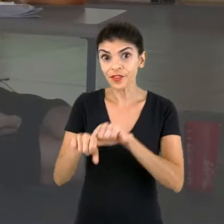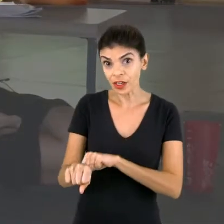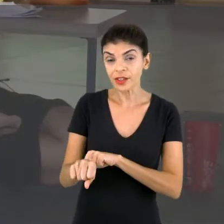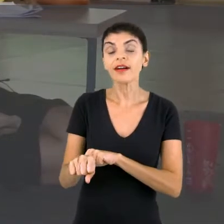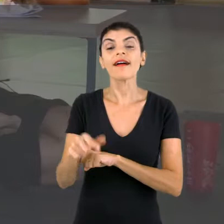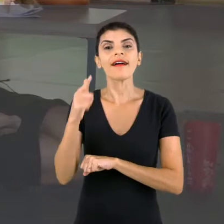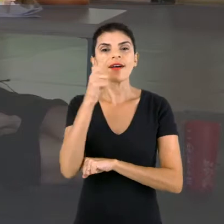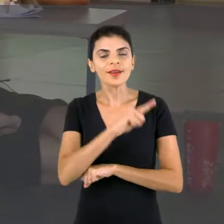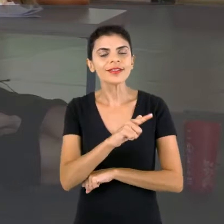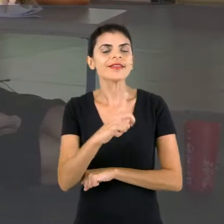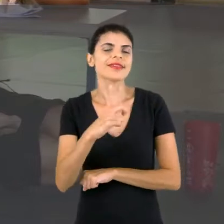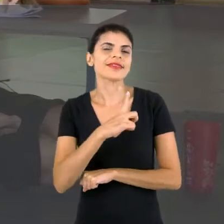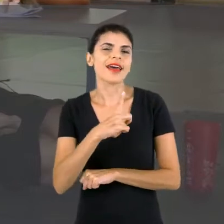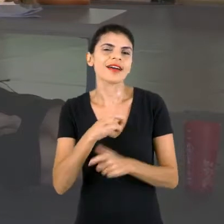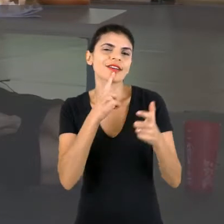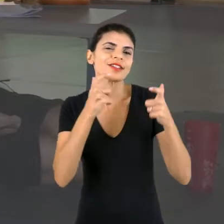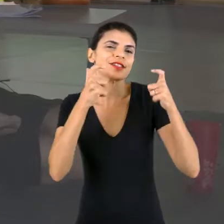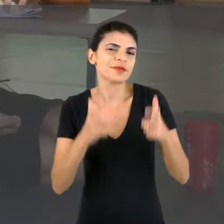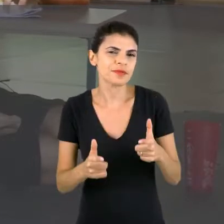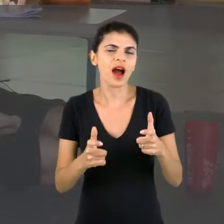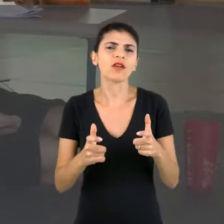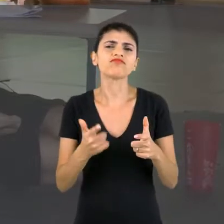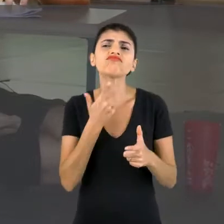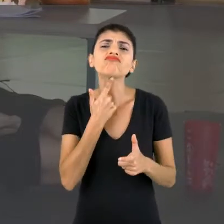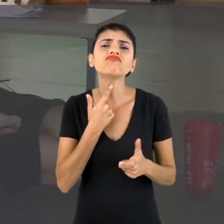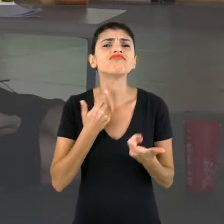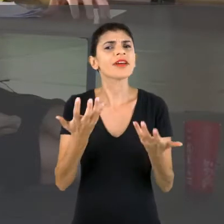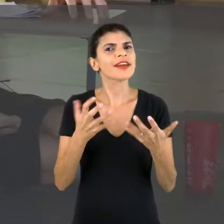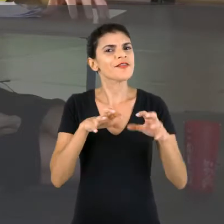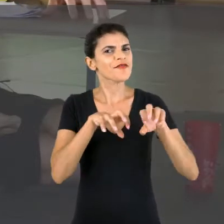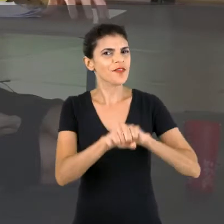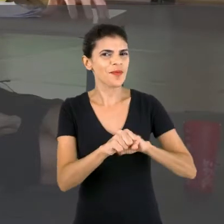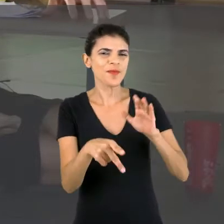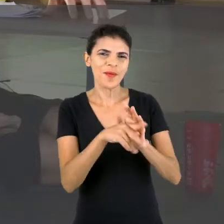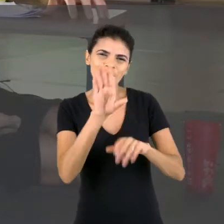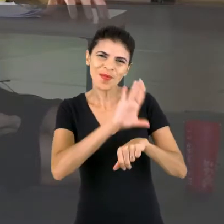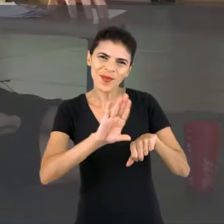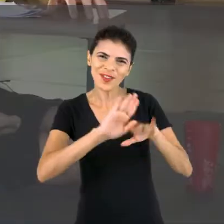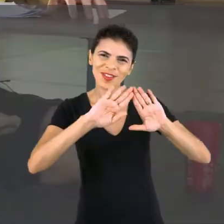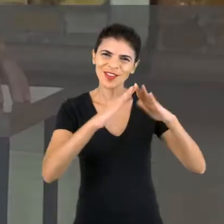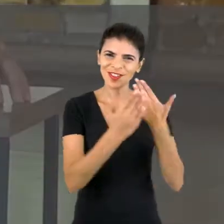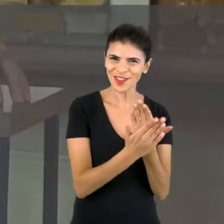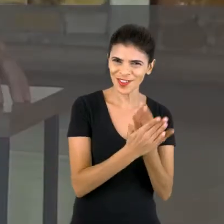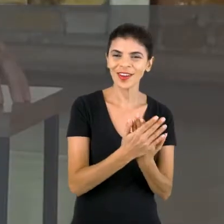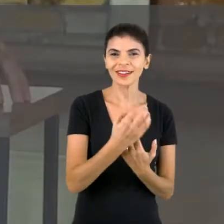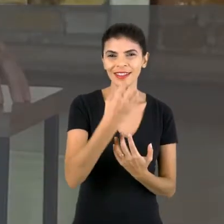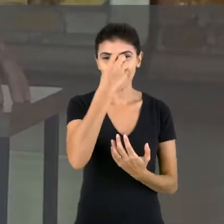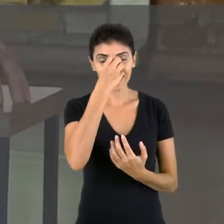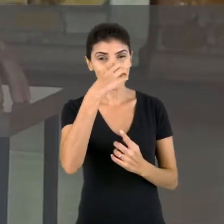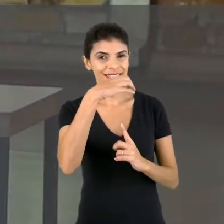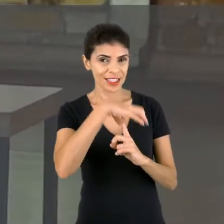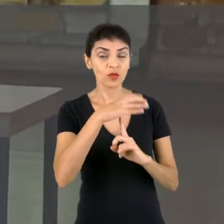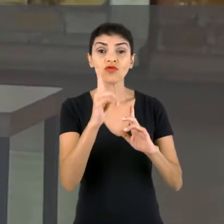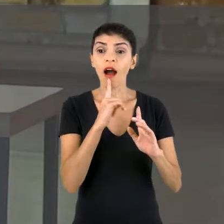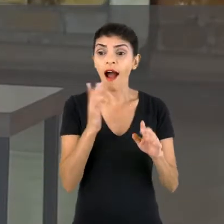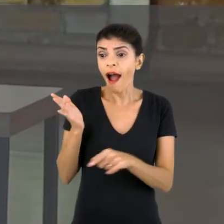cumprir. Então, a gente tinha um espaço que a gente tinha, até porque a gente queria se formar na escola também. Então, a companhia